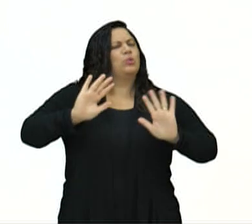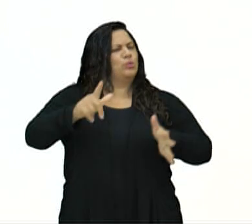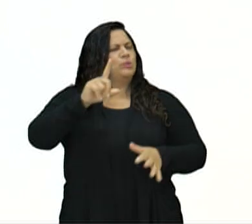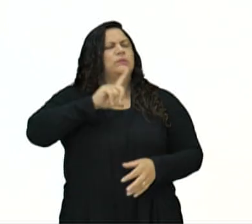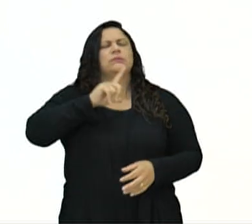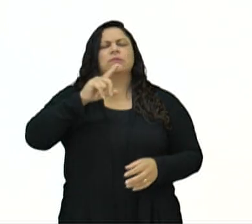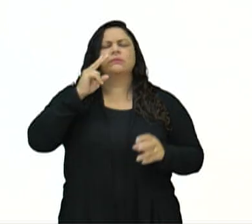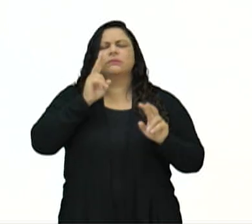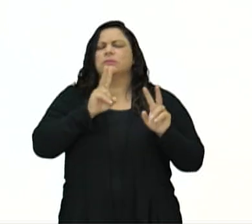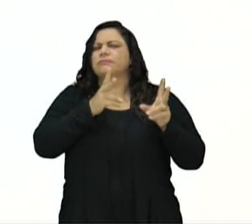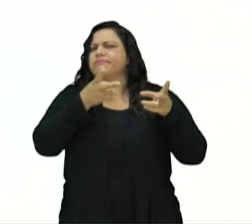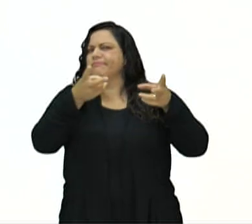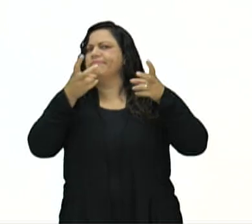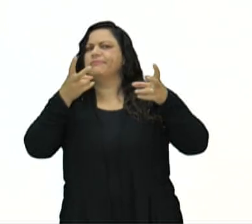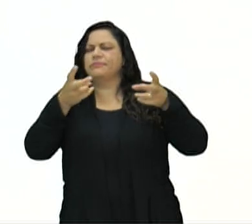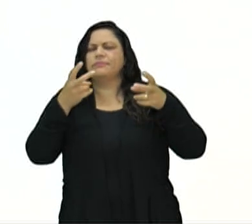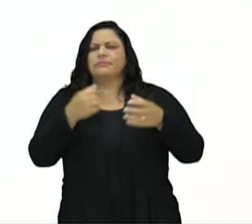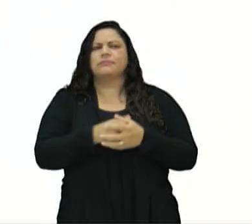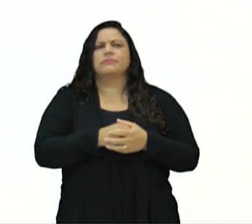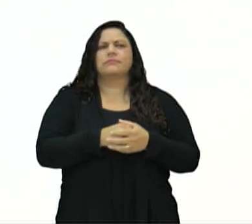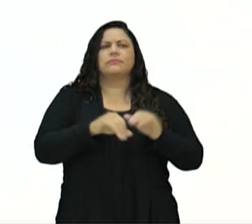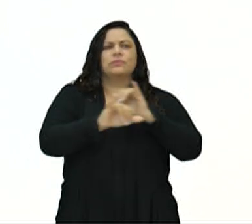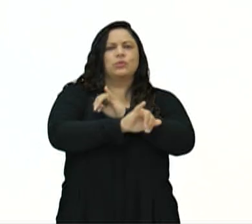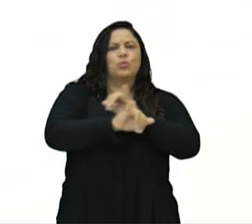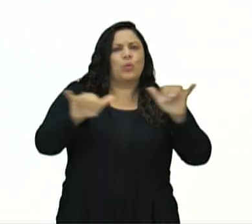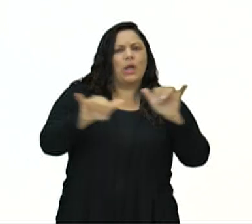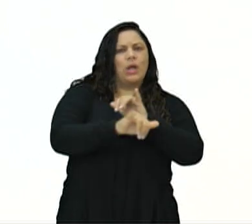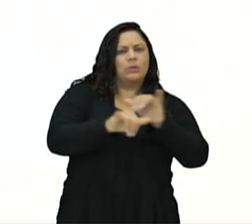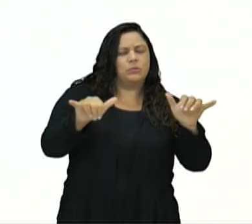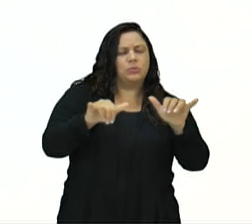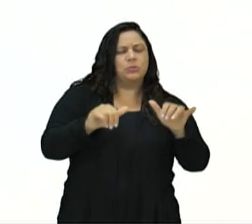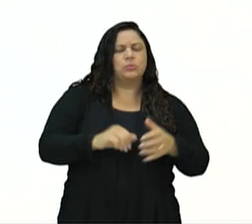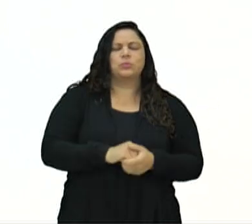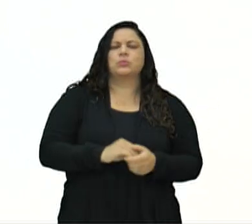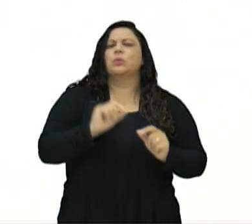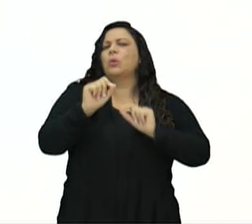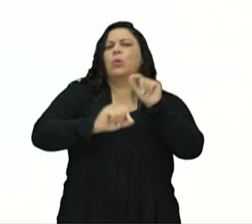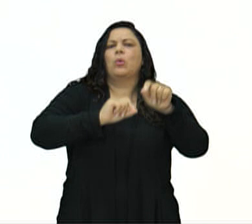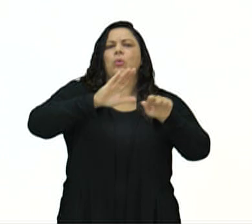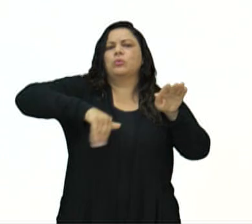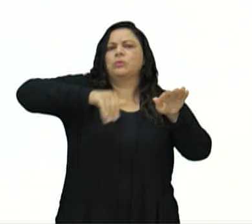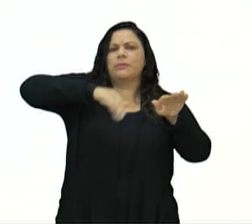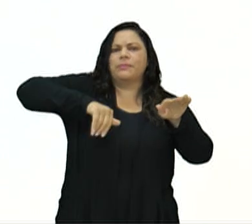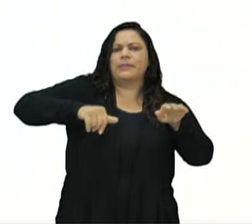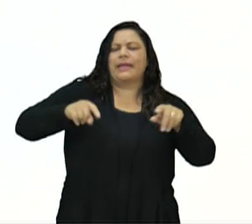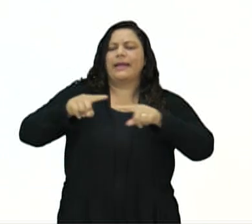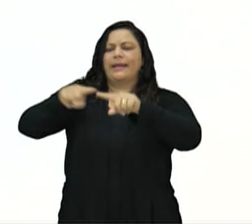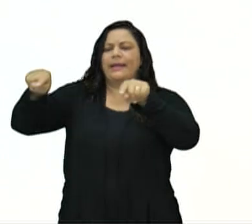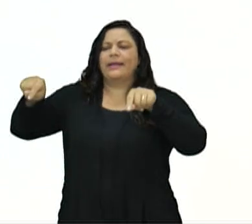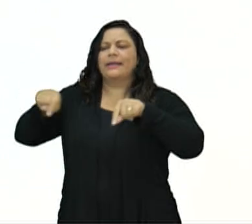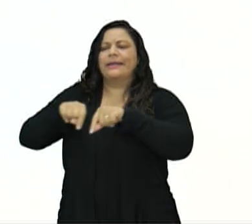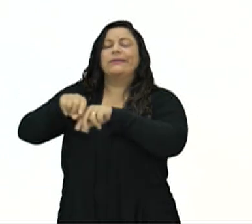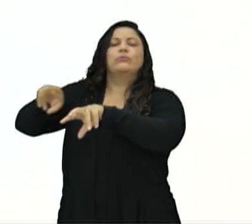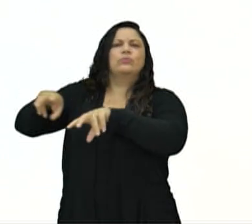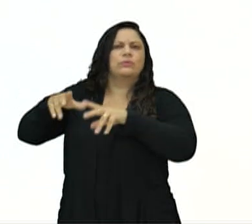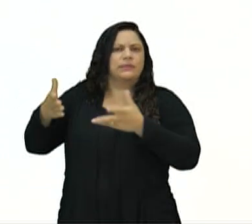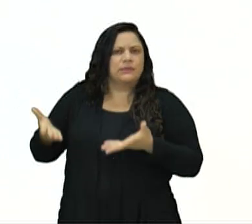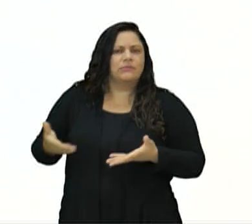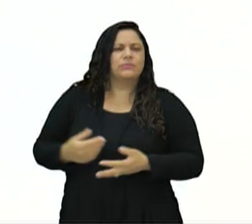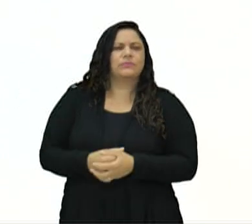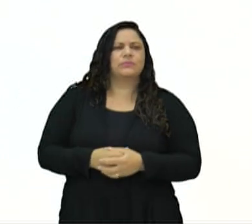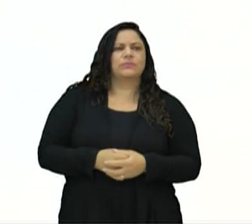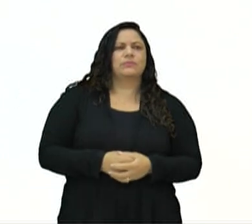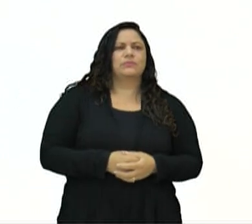12 muebles em la playa e em el campo. Agora, contesta. A. Que tipo de